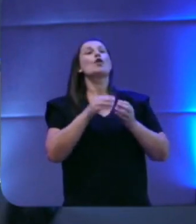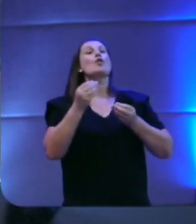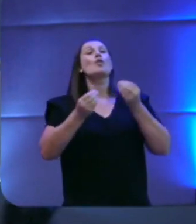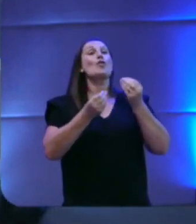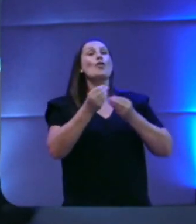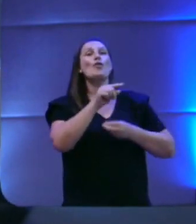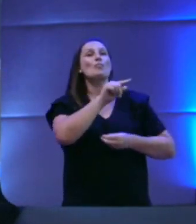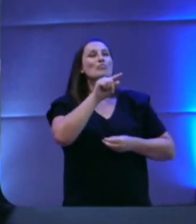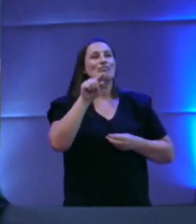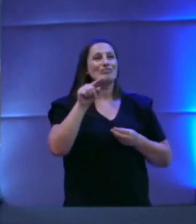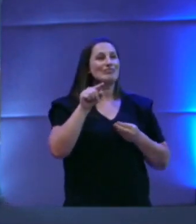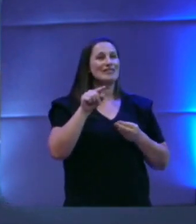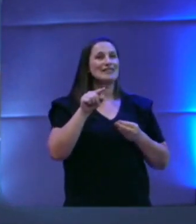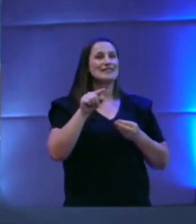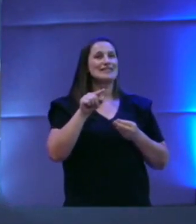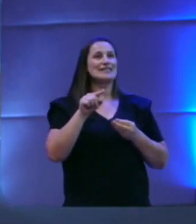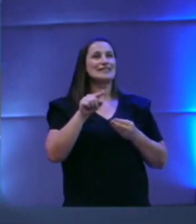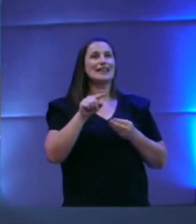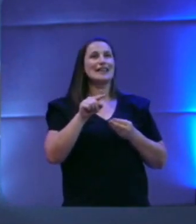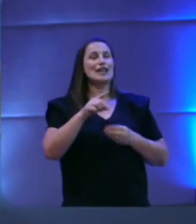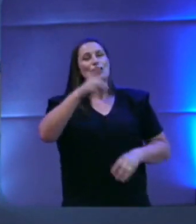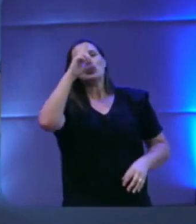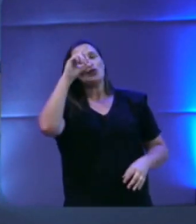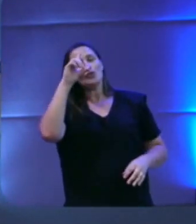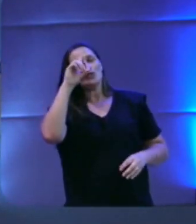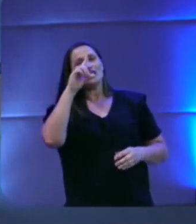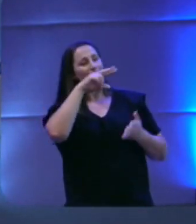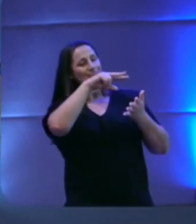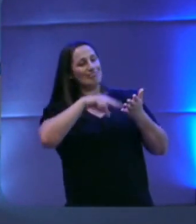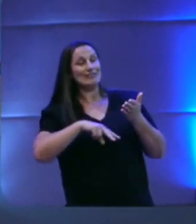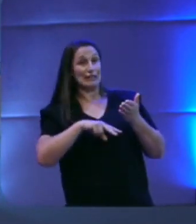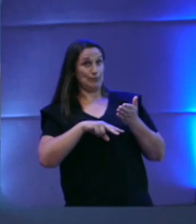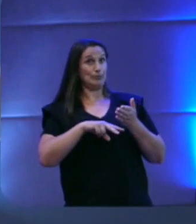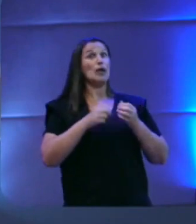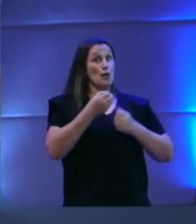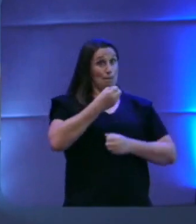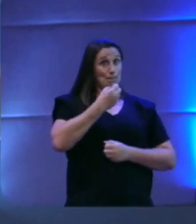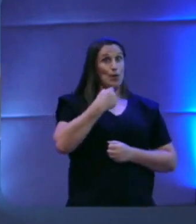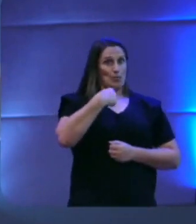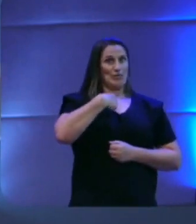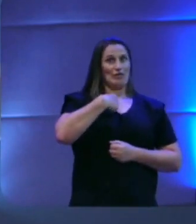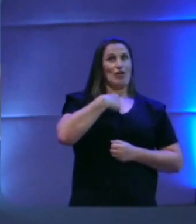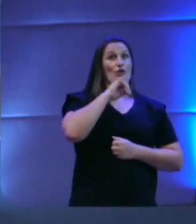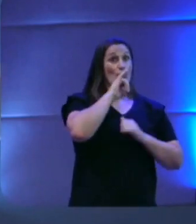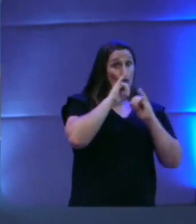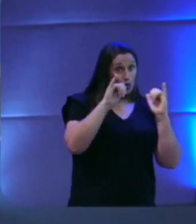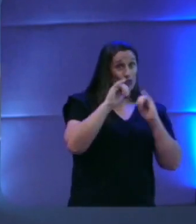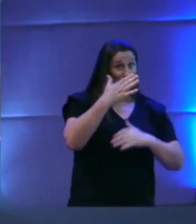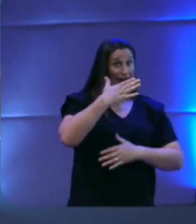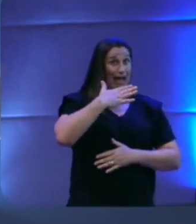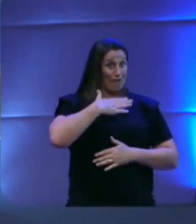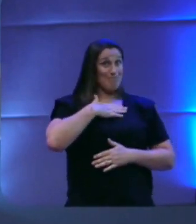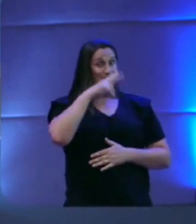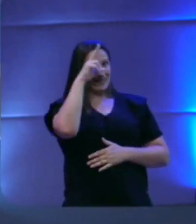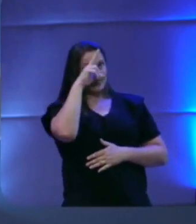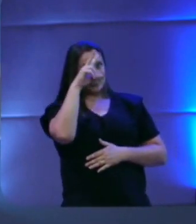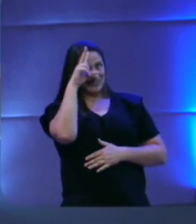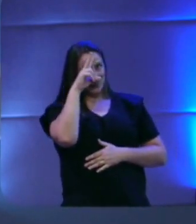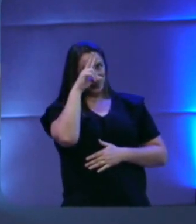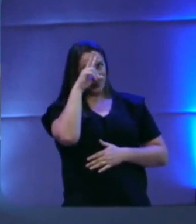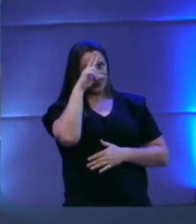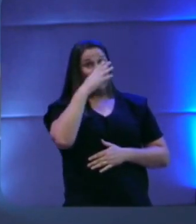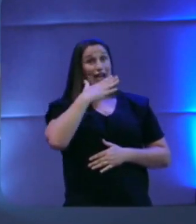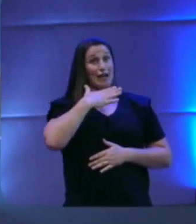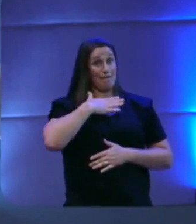vai colocar isso na sua dinâmica diária? Bom, deixa eu te contar um pouquinho da minha história, porque A minha história fala